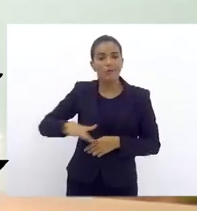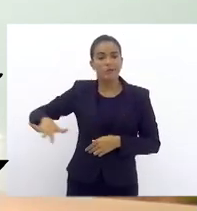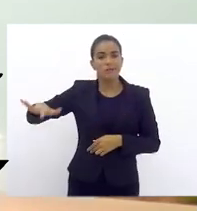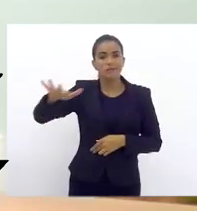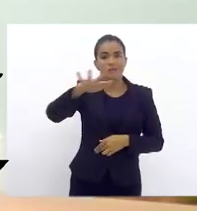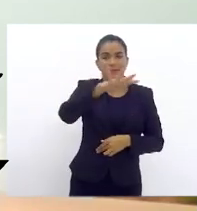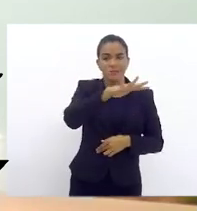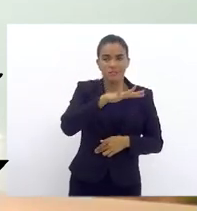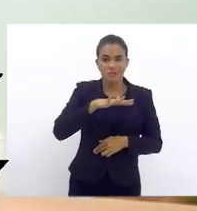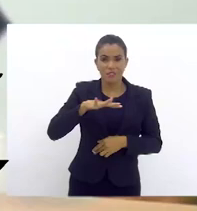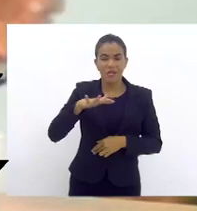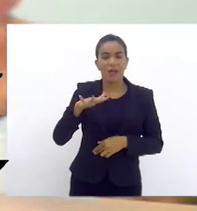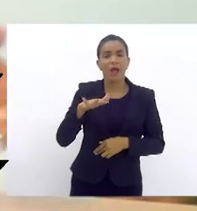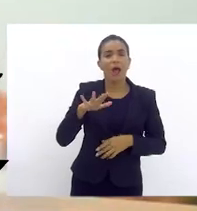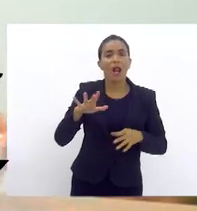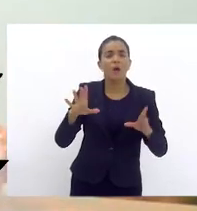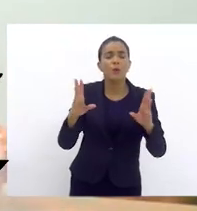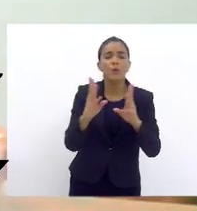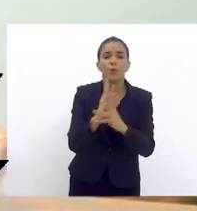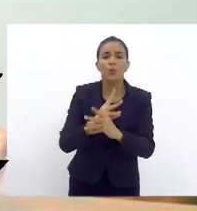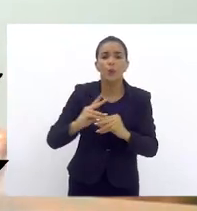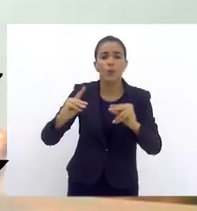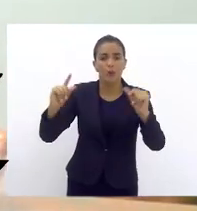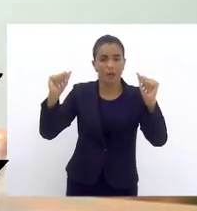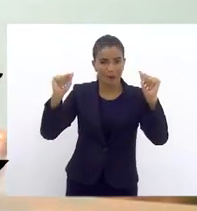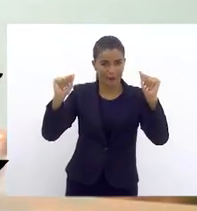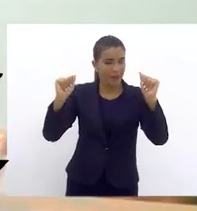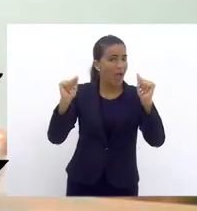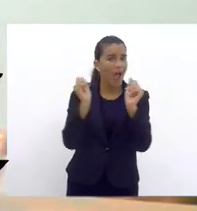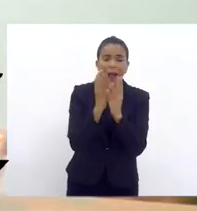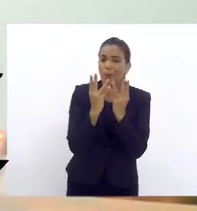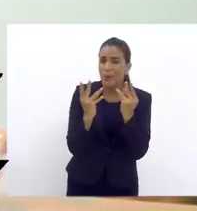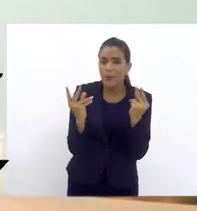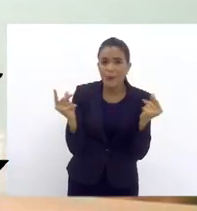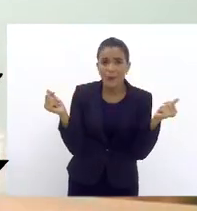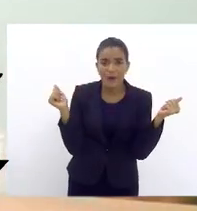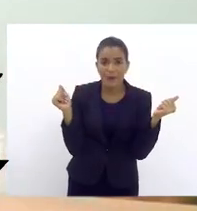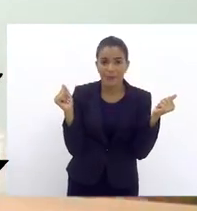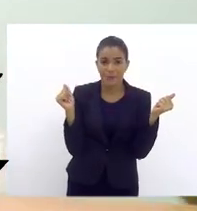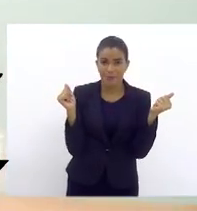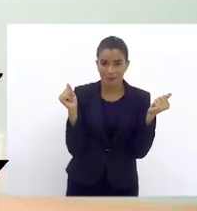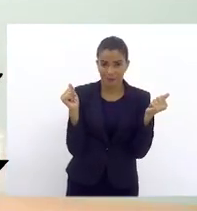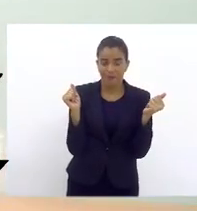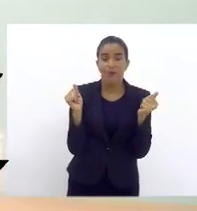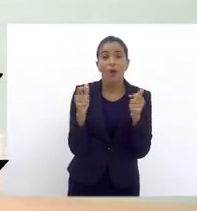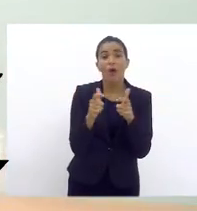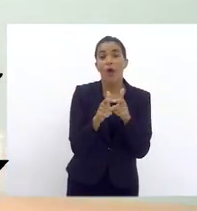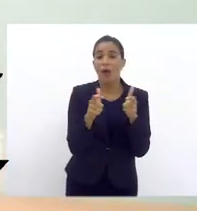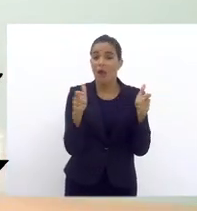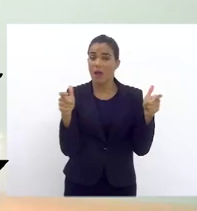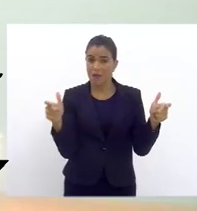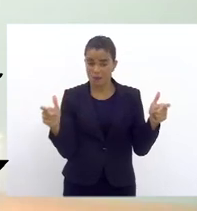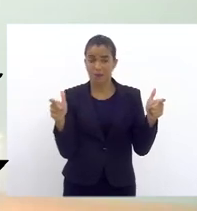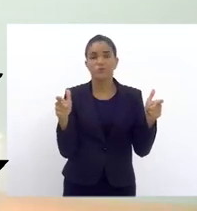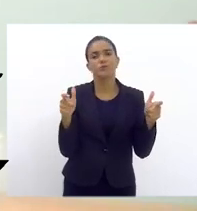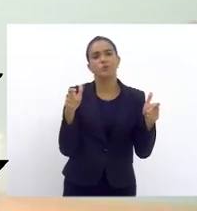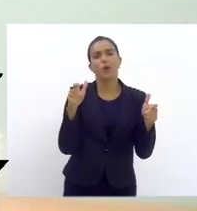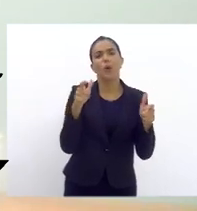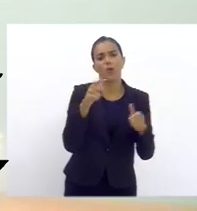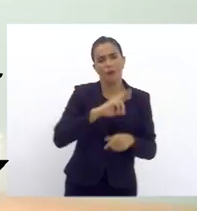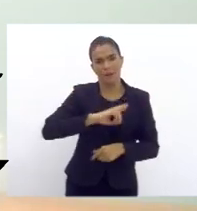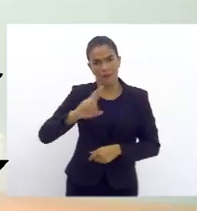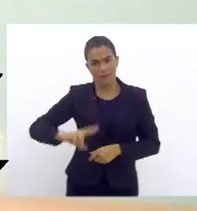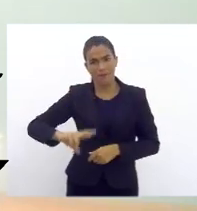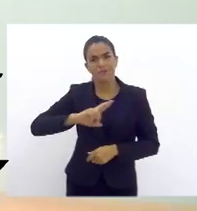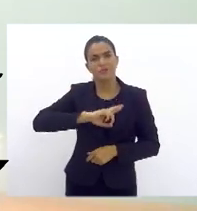e se existiram se extinguiu ao longo ao longo do tempo com predominância de outras religiões que